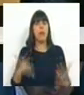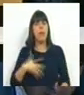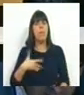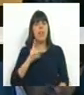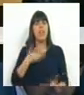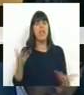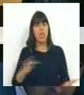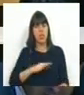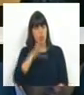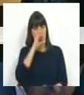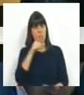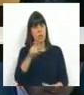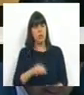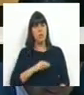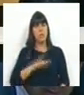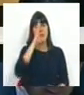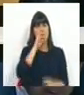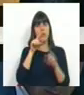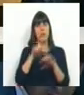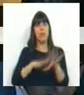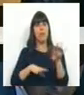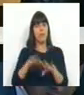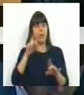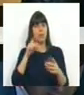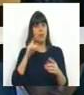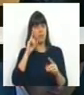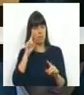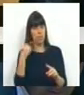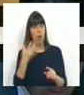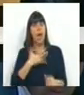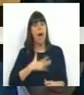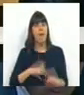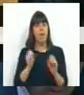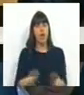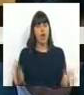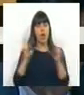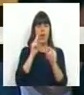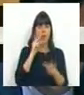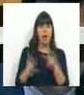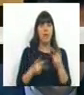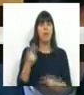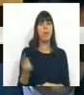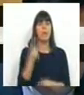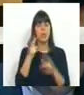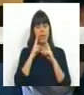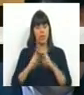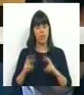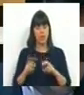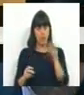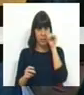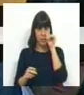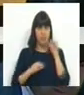tem medo, Sr. Ministro? O Sr. Ministro fez ainda saber que pretende uma nova avaliação das unidades de